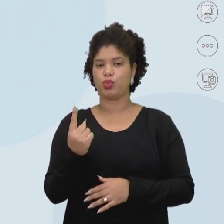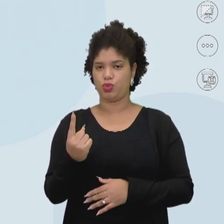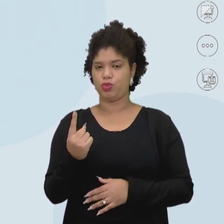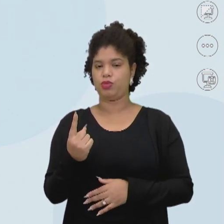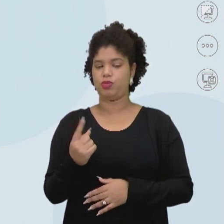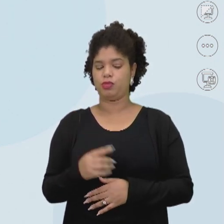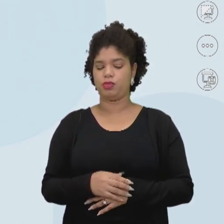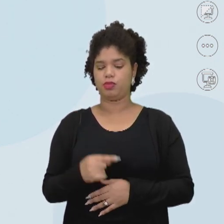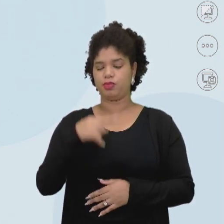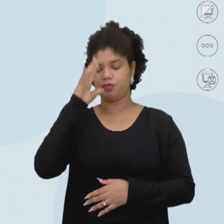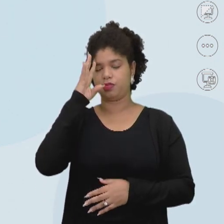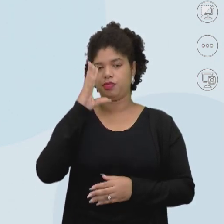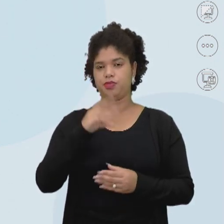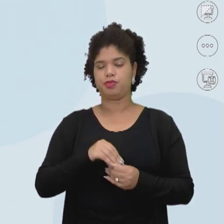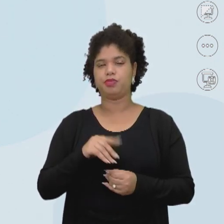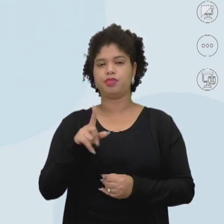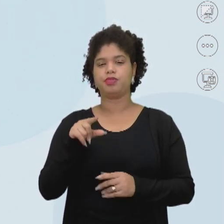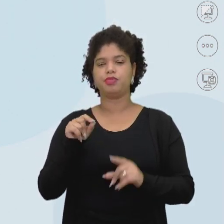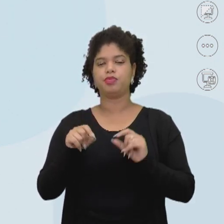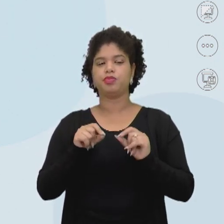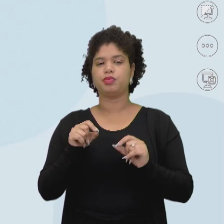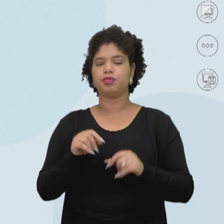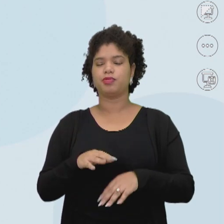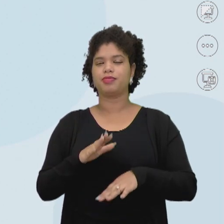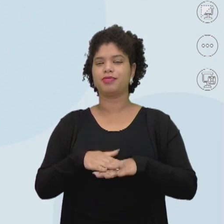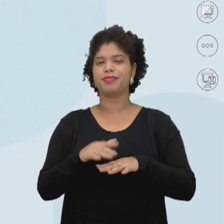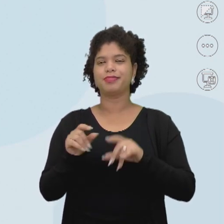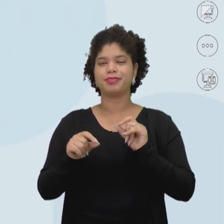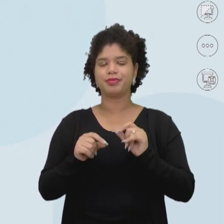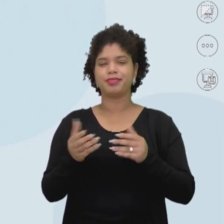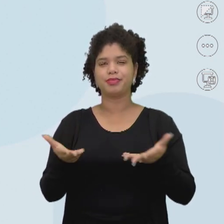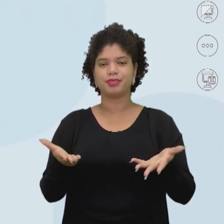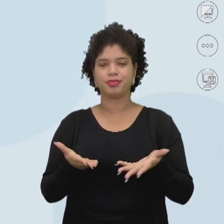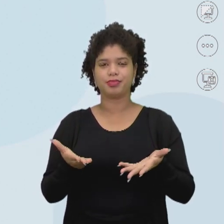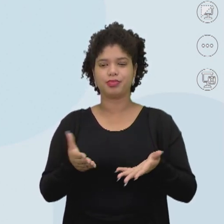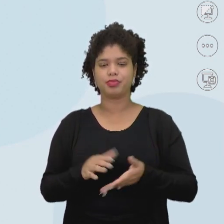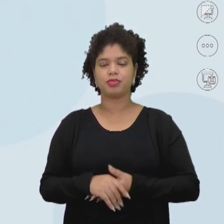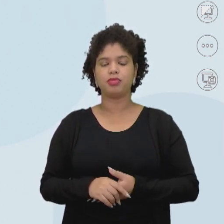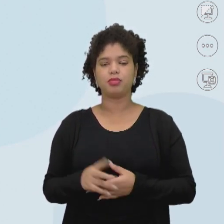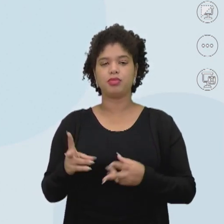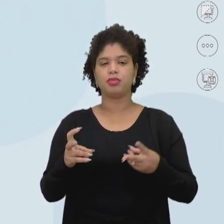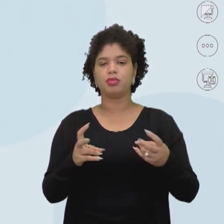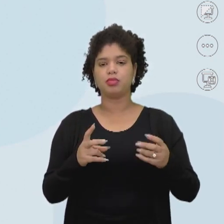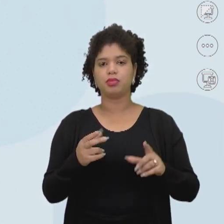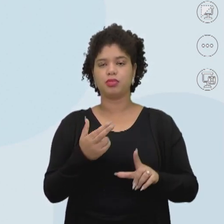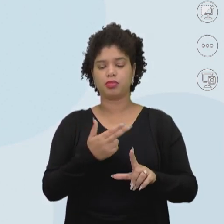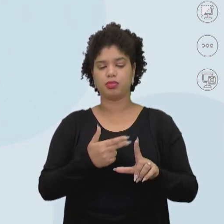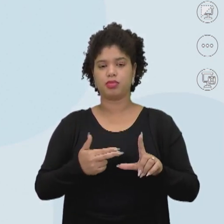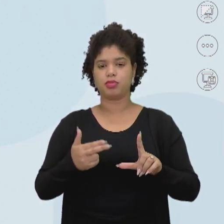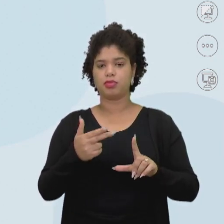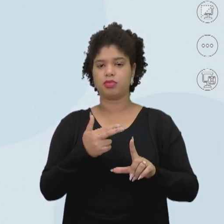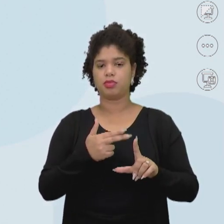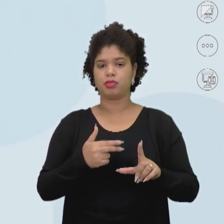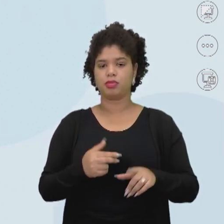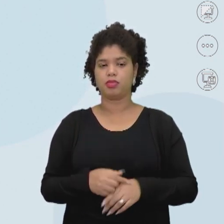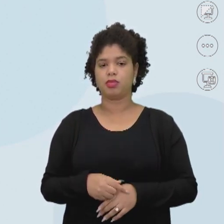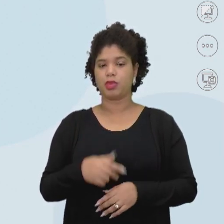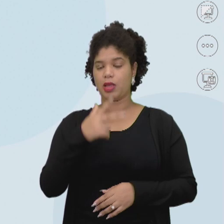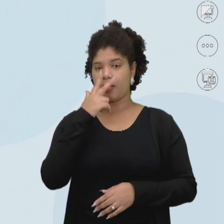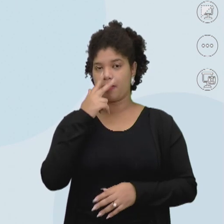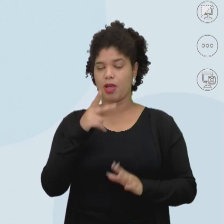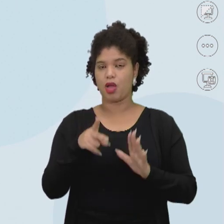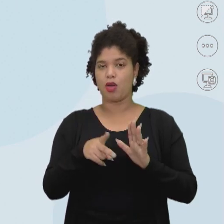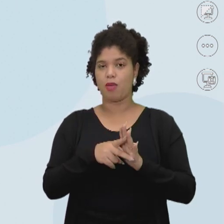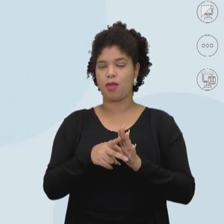Então, primeiro vamos entender o que é, para ver o que tem que fazer nessa parte 1. Observe a figura que mostra o desenho de uma pista de